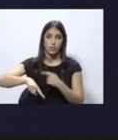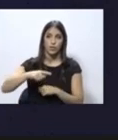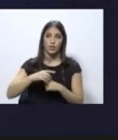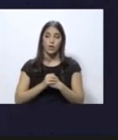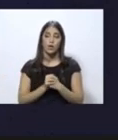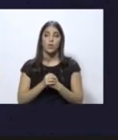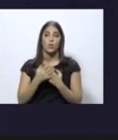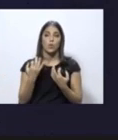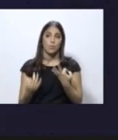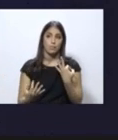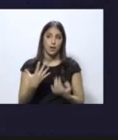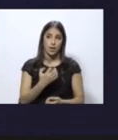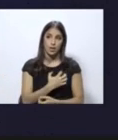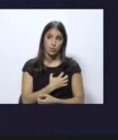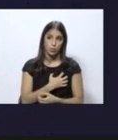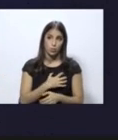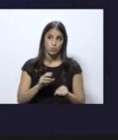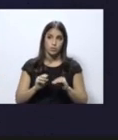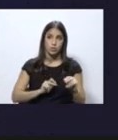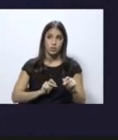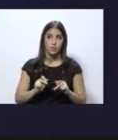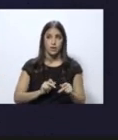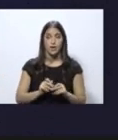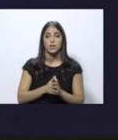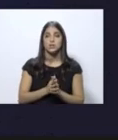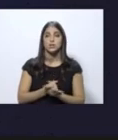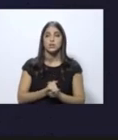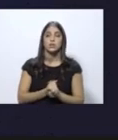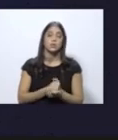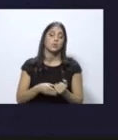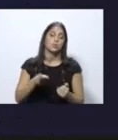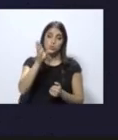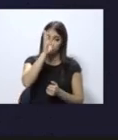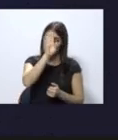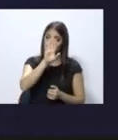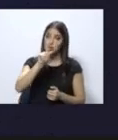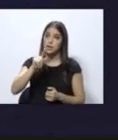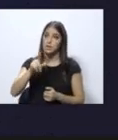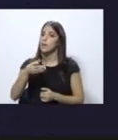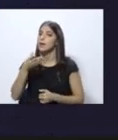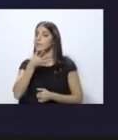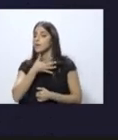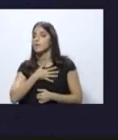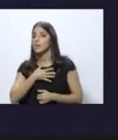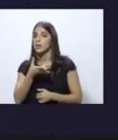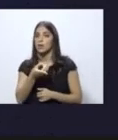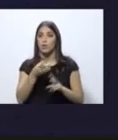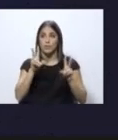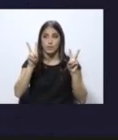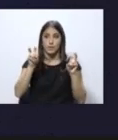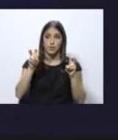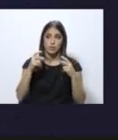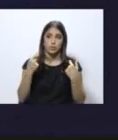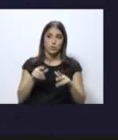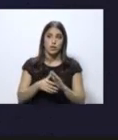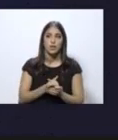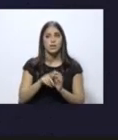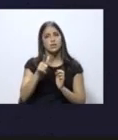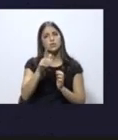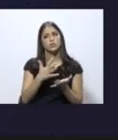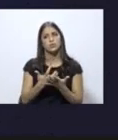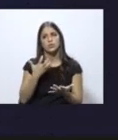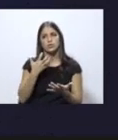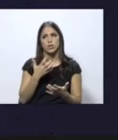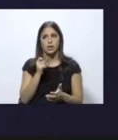comparação com os clubes rivais de Lisboa, Sporting e Benfica, cada um com 9 Zé Cruz. Pois, isto leva-me para uma das coisas que